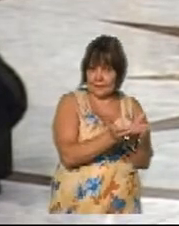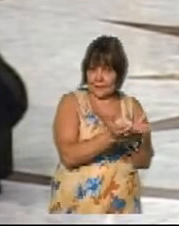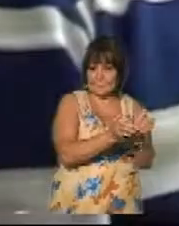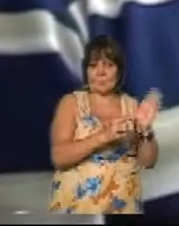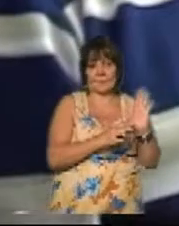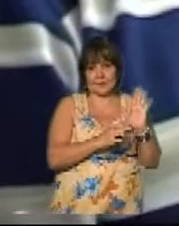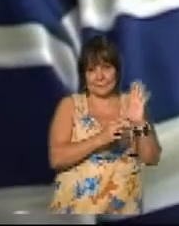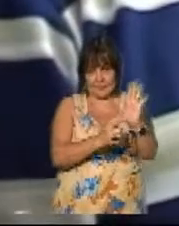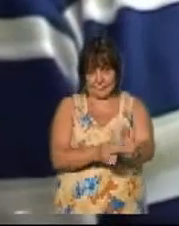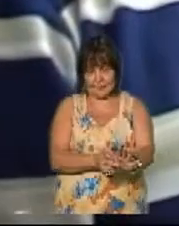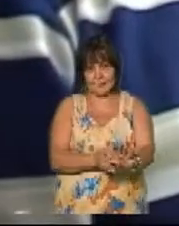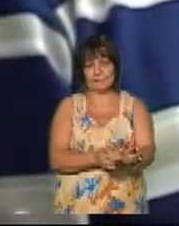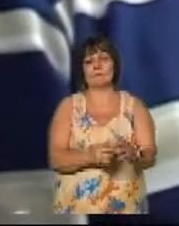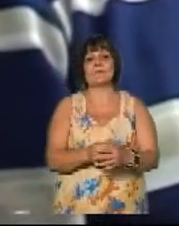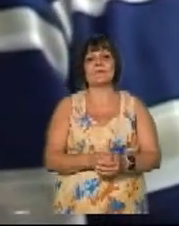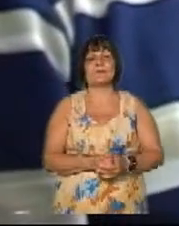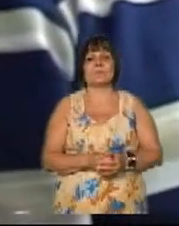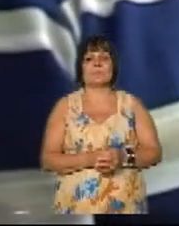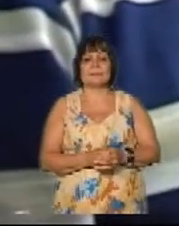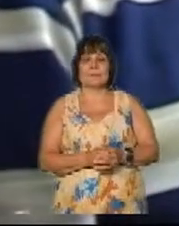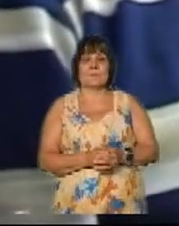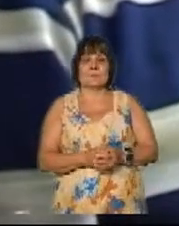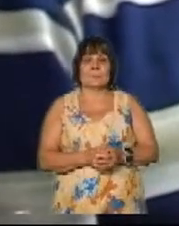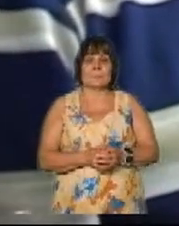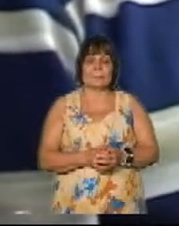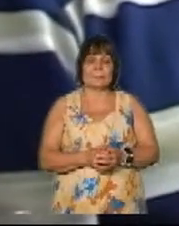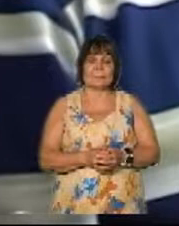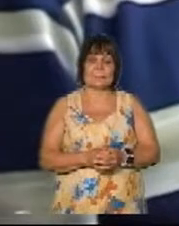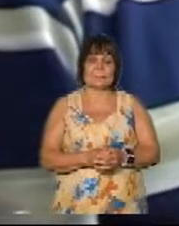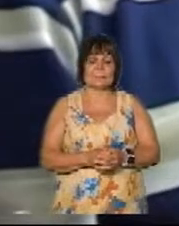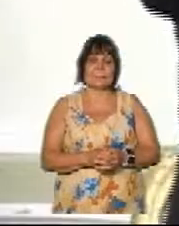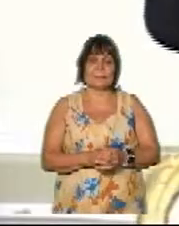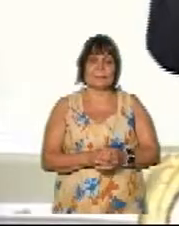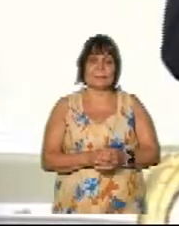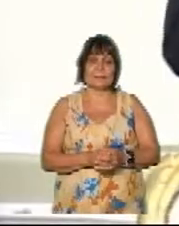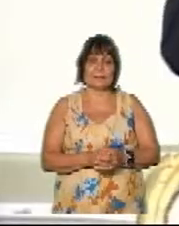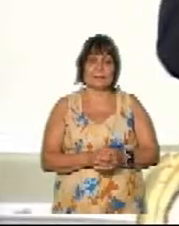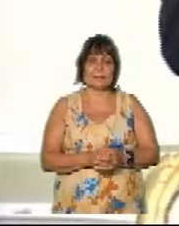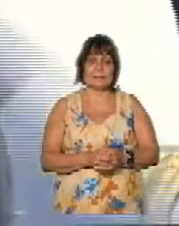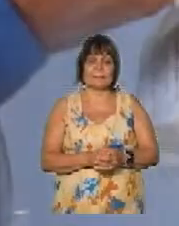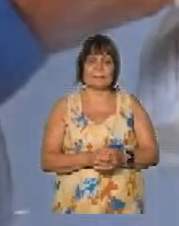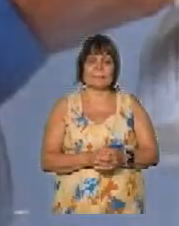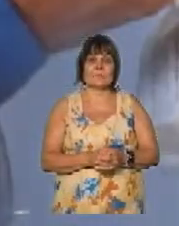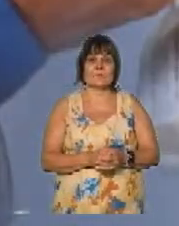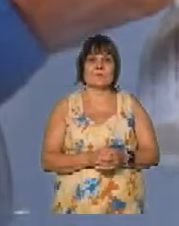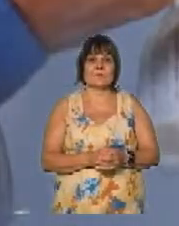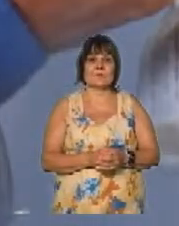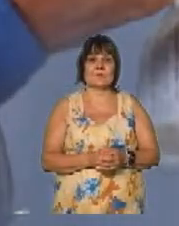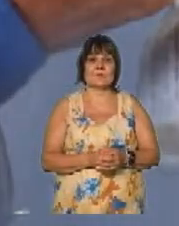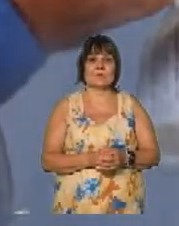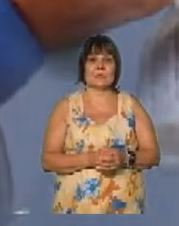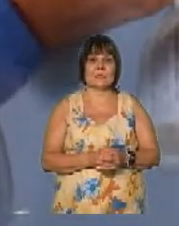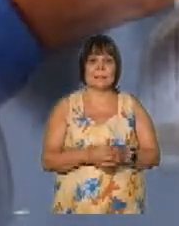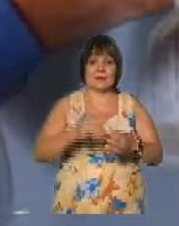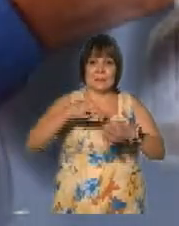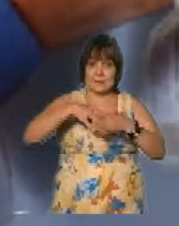1, versículos 16 e 17, para dar tempo de você abrir a sua Bíblia, diz assim: